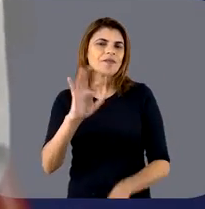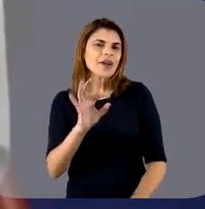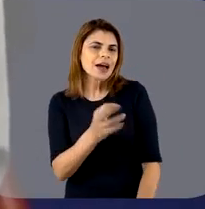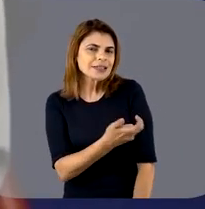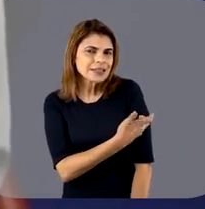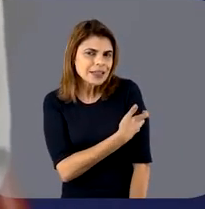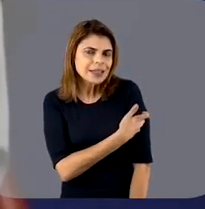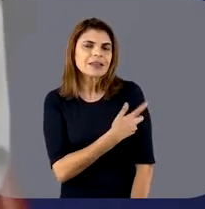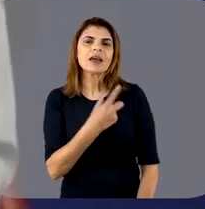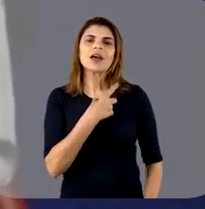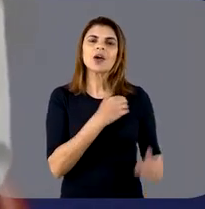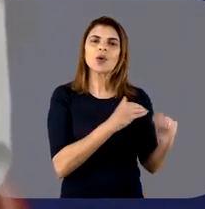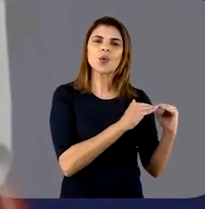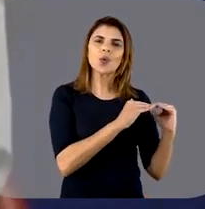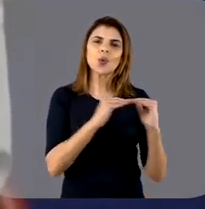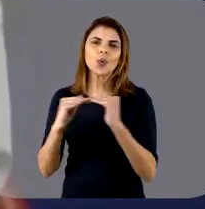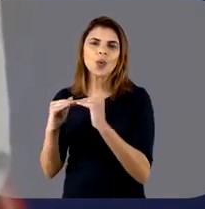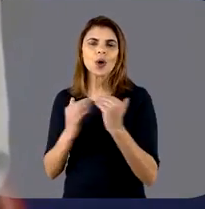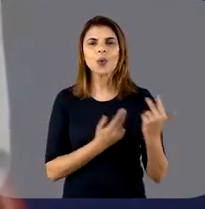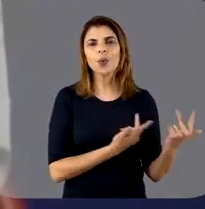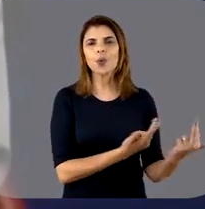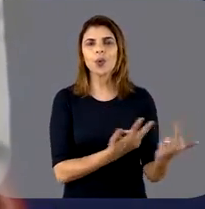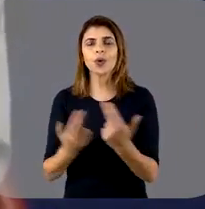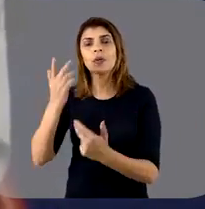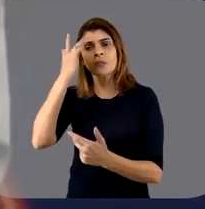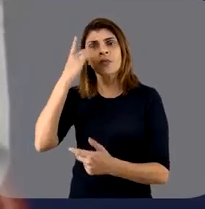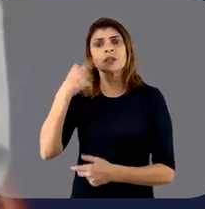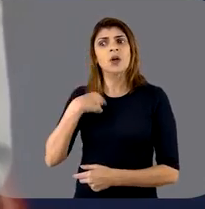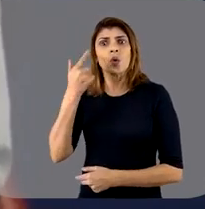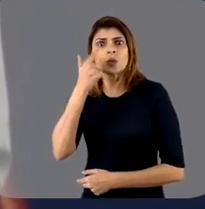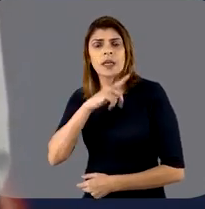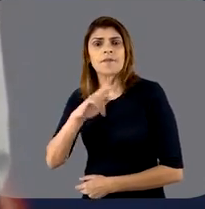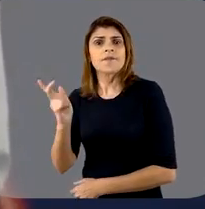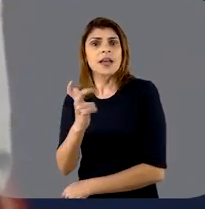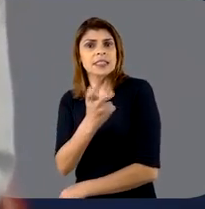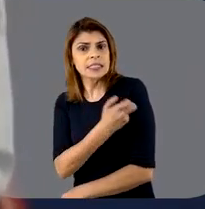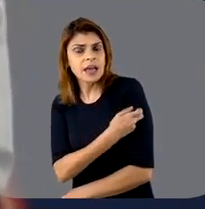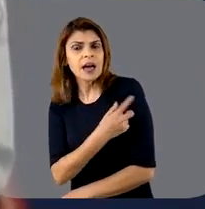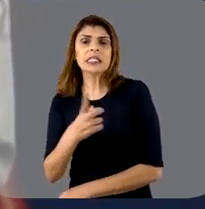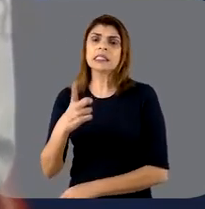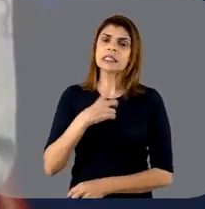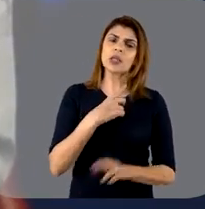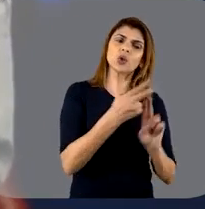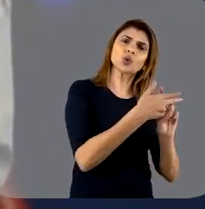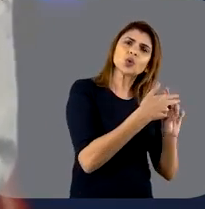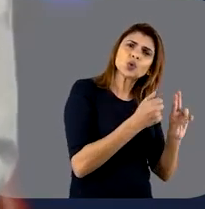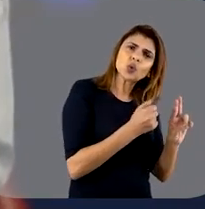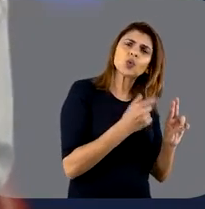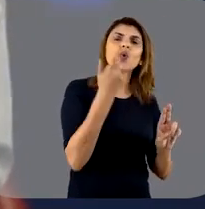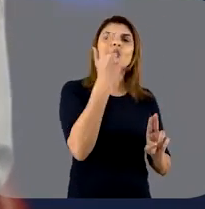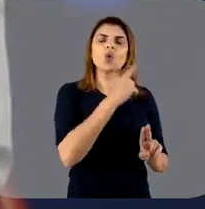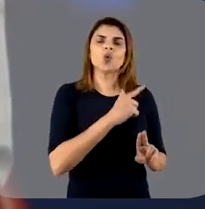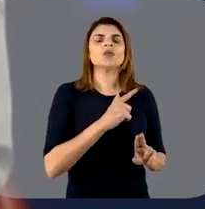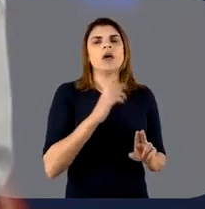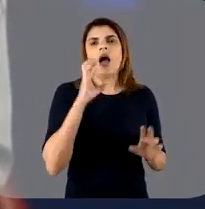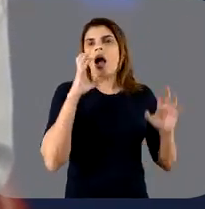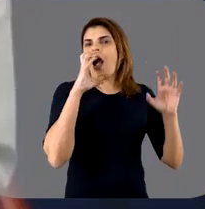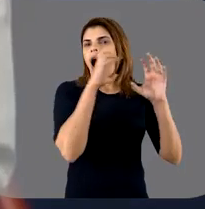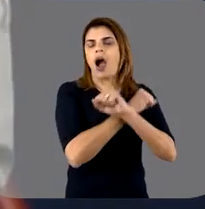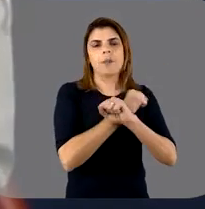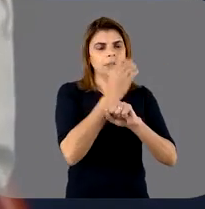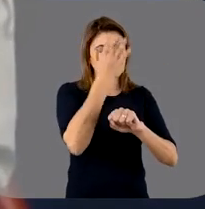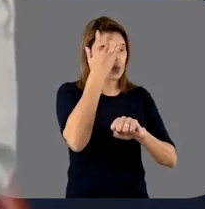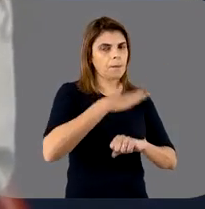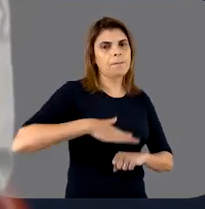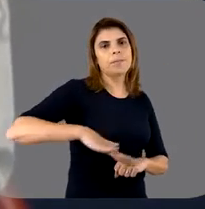termos igualdade, né, de todo mundo ter acesso, de que a gente tenha esse SUS que consiga imunizar a população.